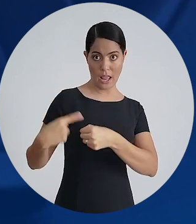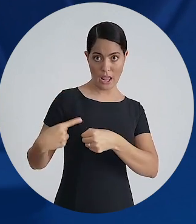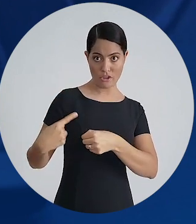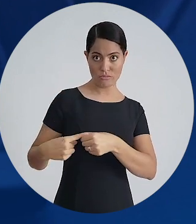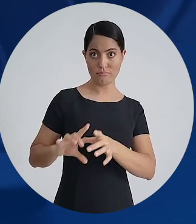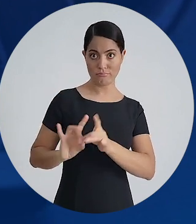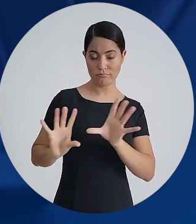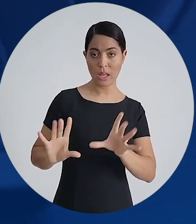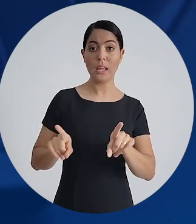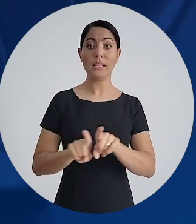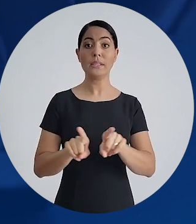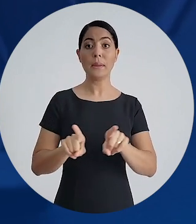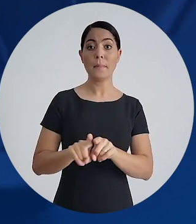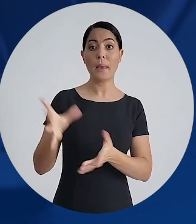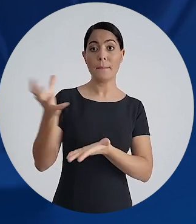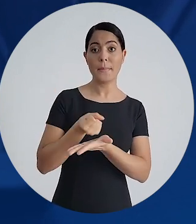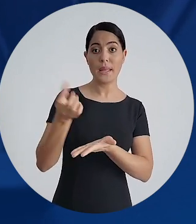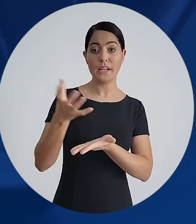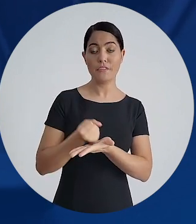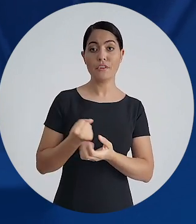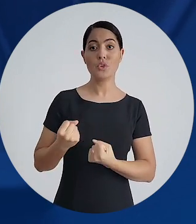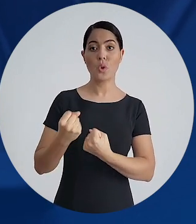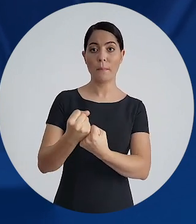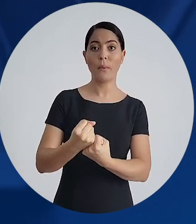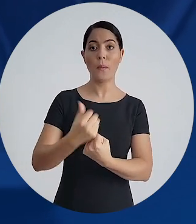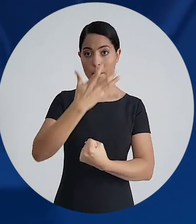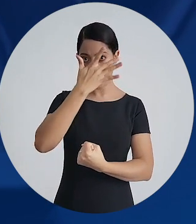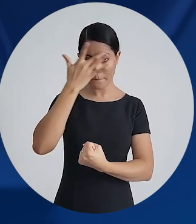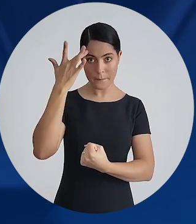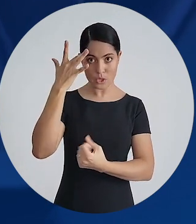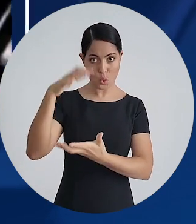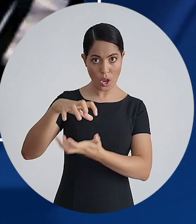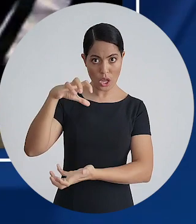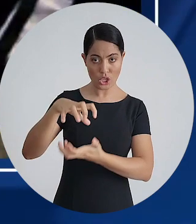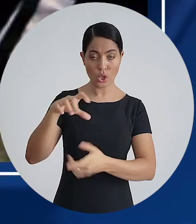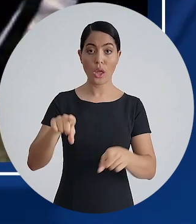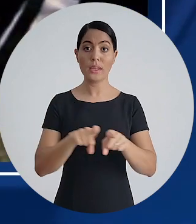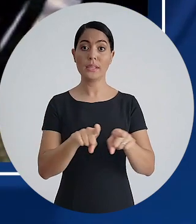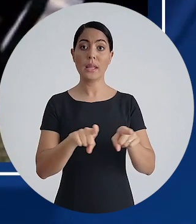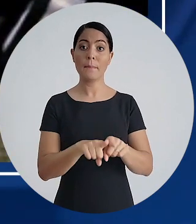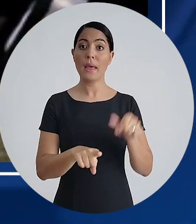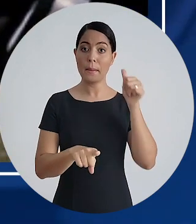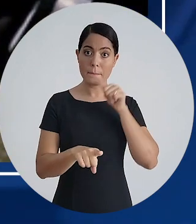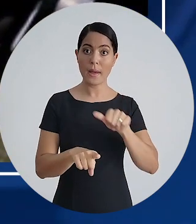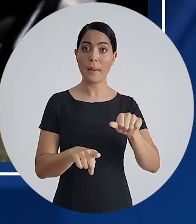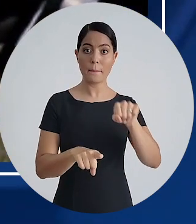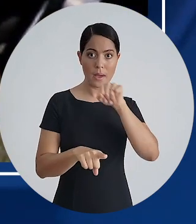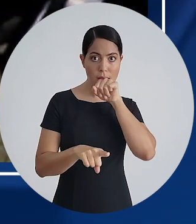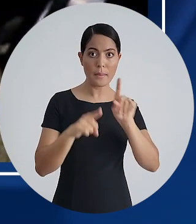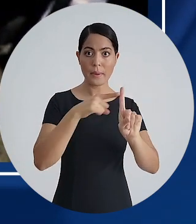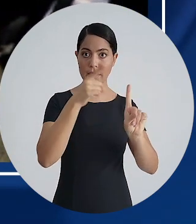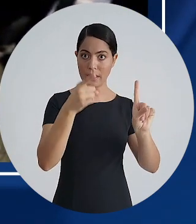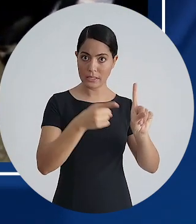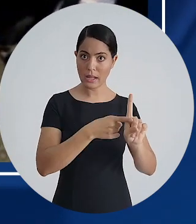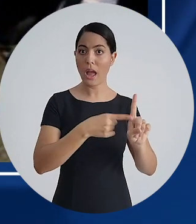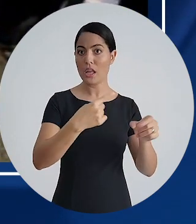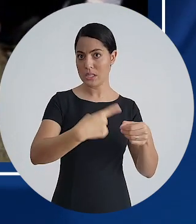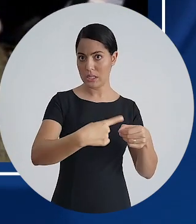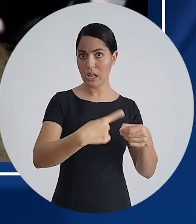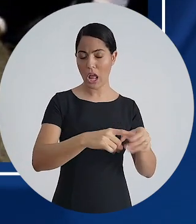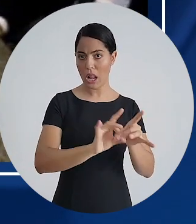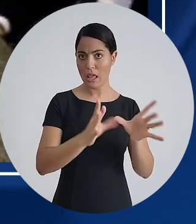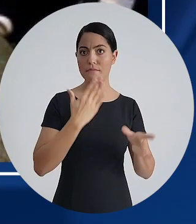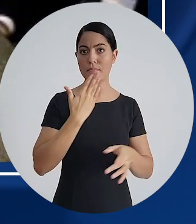urbana, benefício assistencial ao idoso e salário maternidade urbano, que poderão ser requeridos pelo Meu INSS